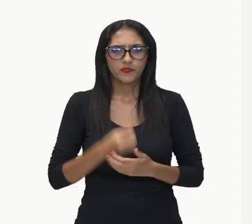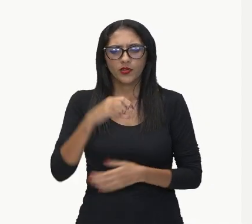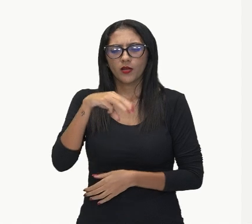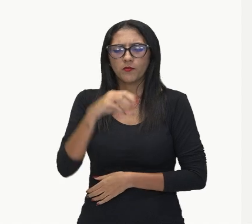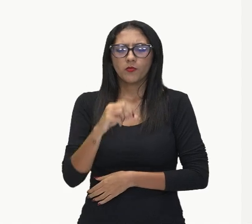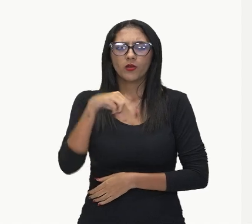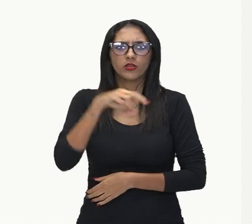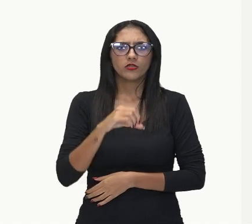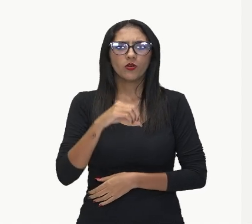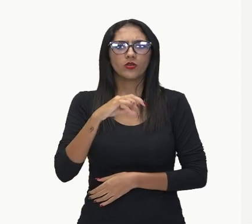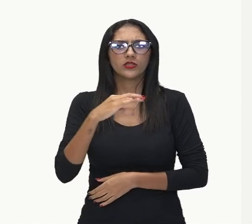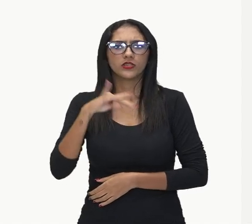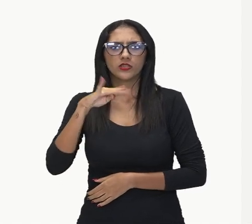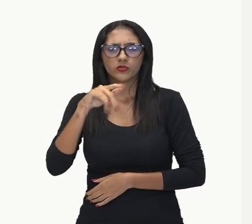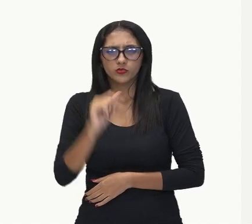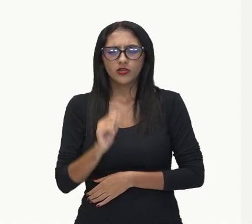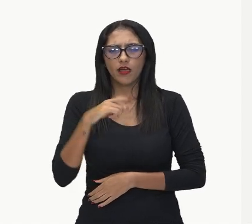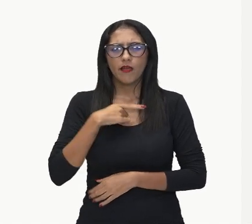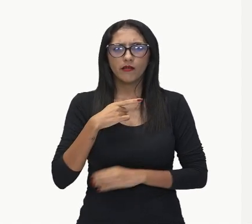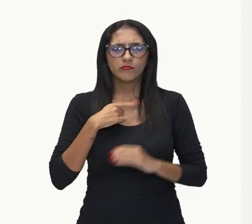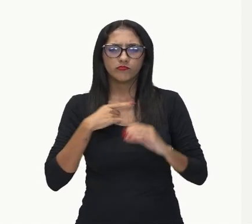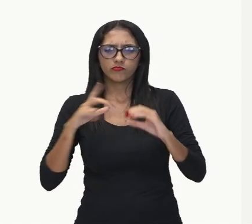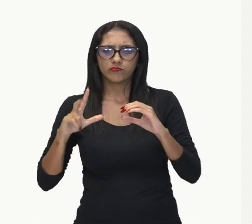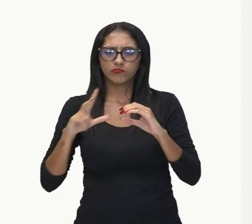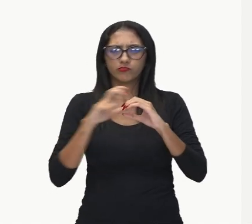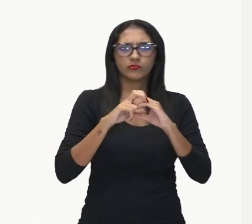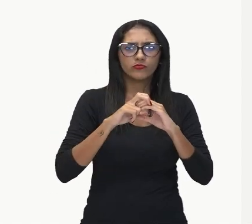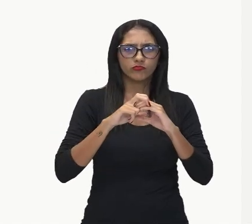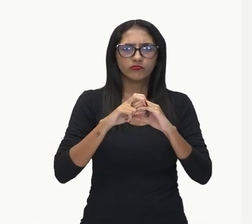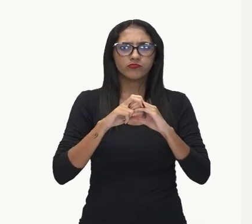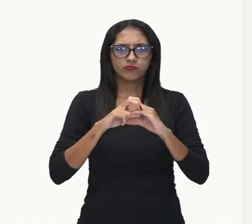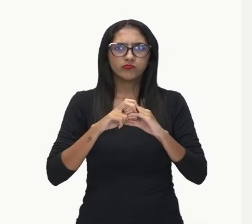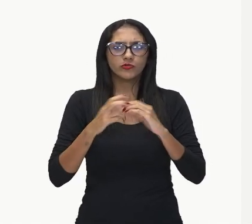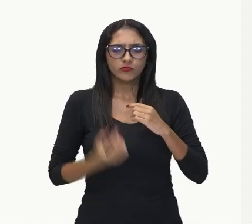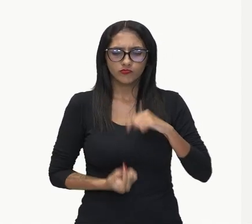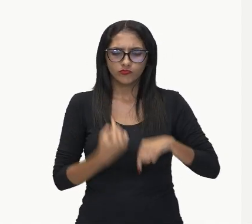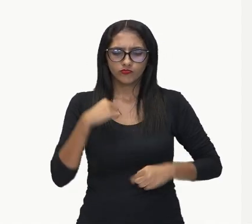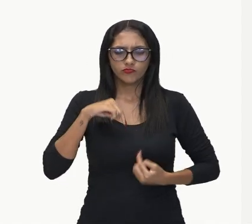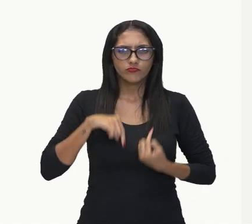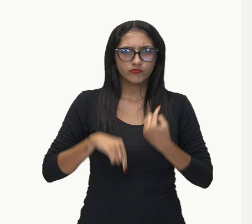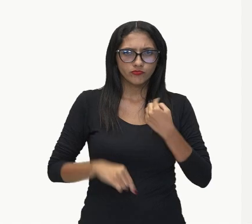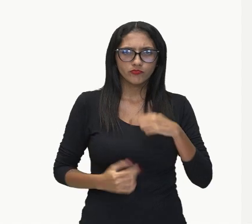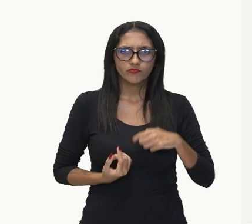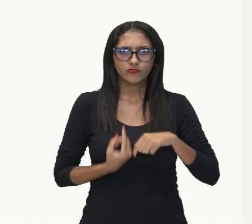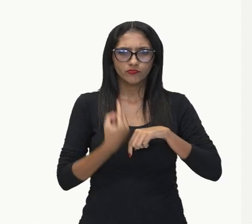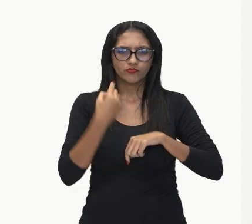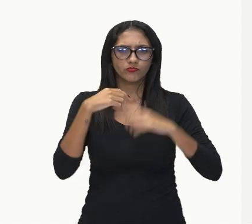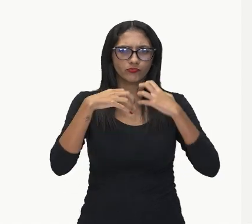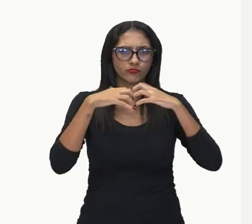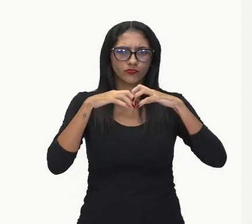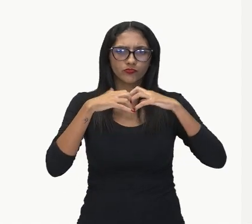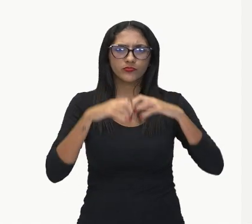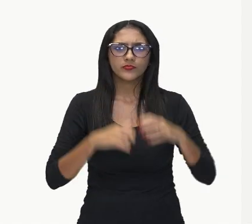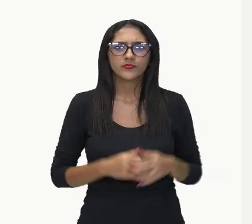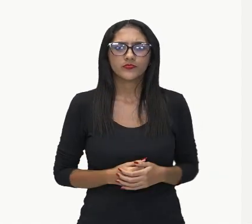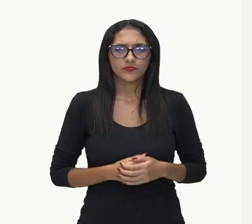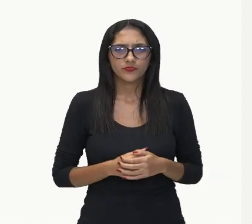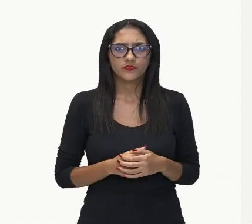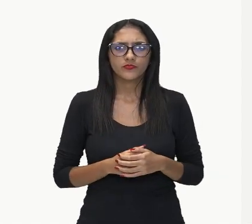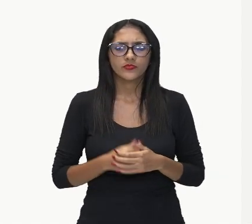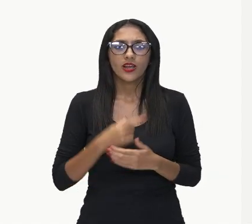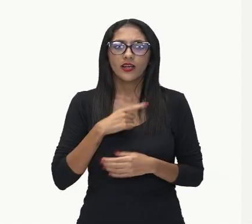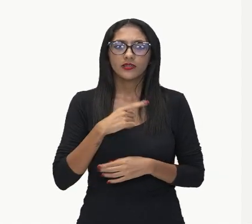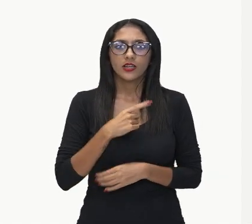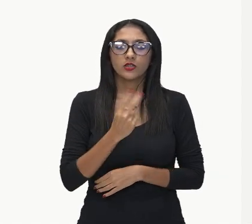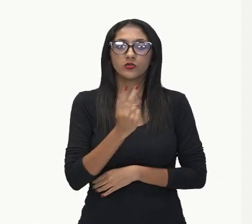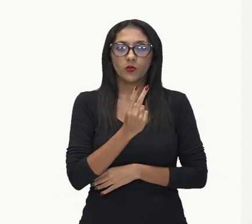pelo vírus e o levam para dentro do sistema nervoso central. Período composto por 2 orações, temos